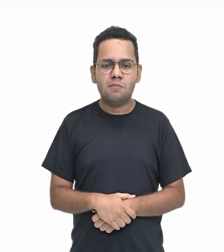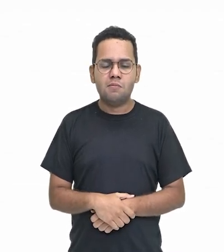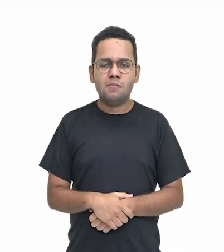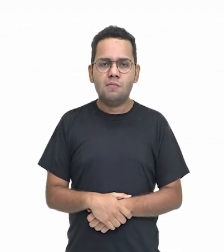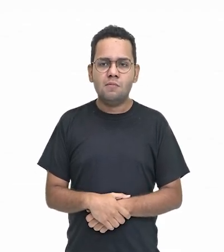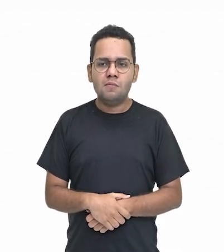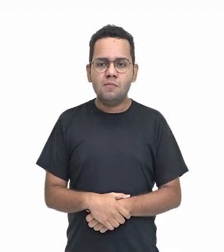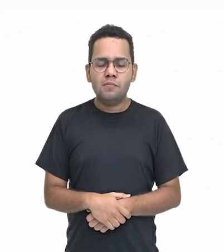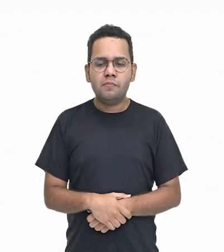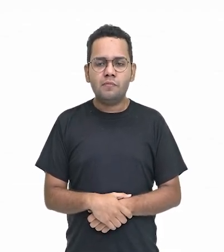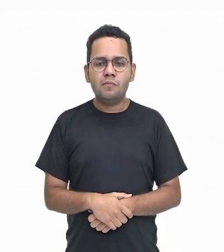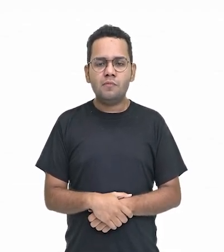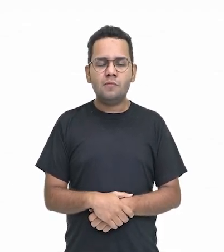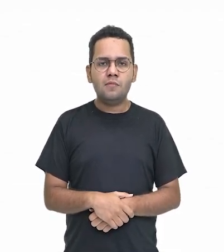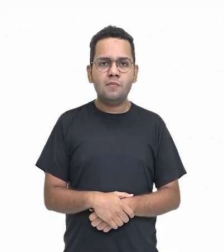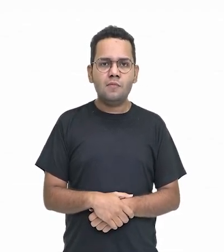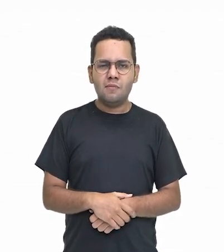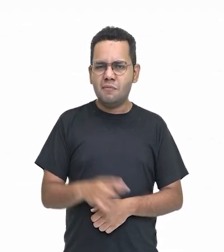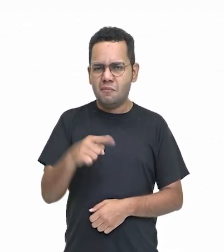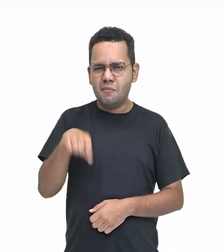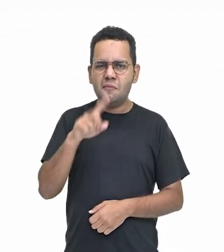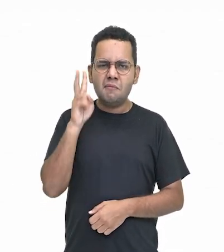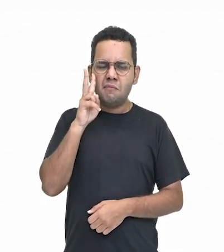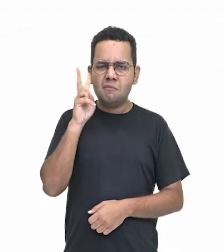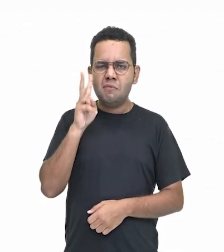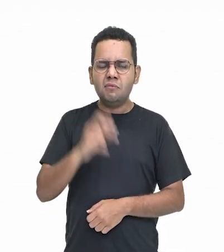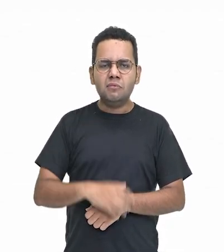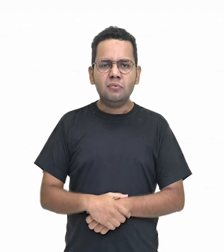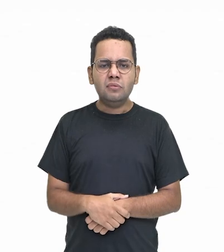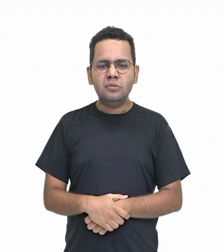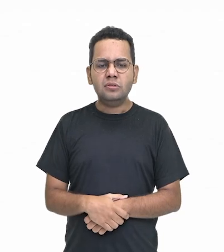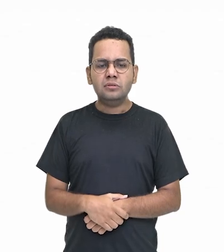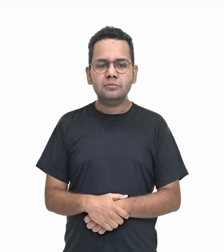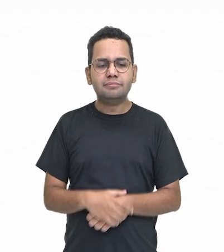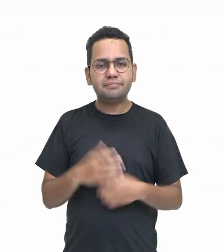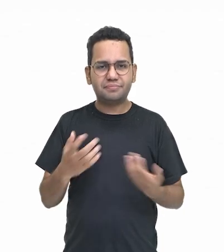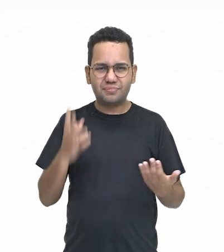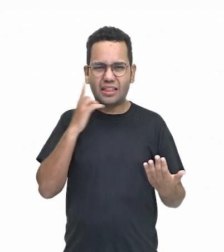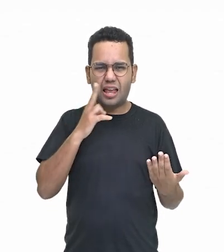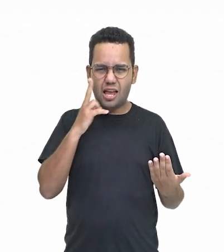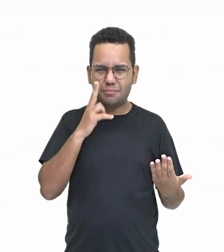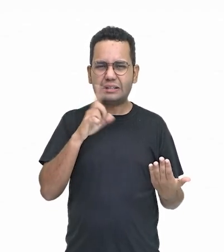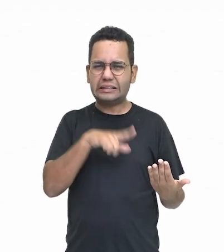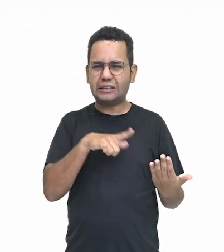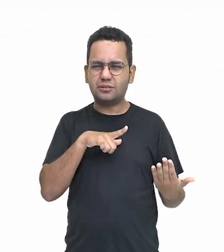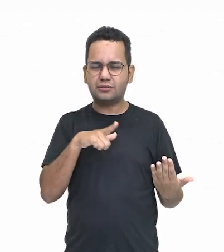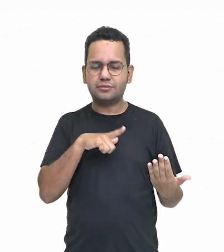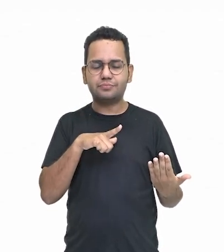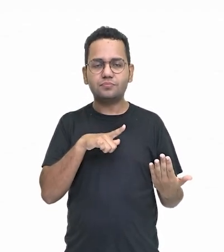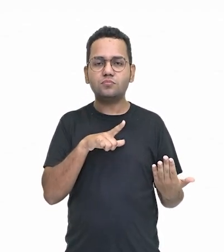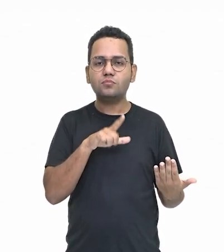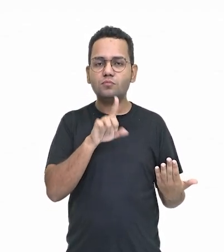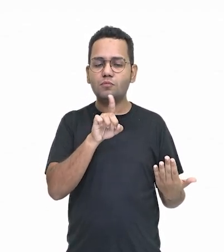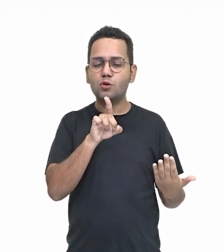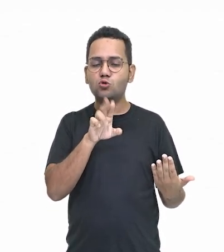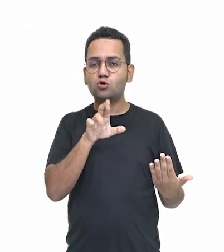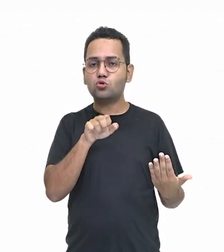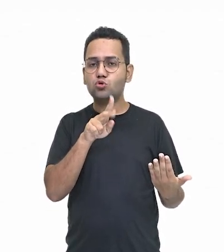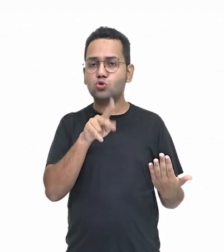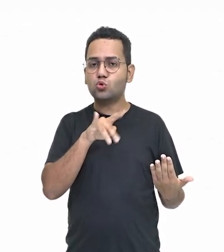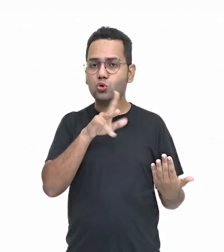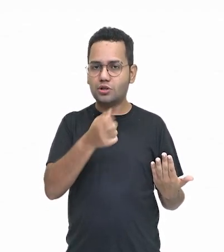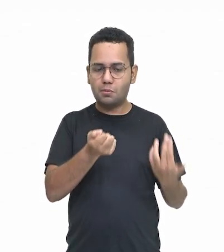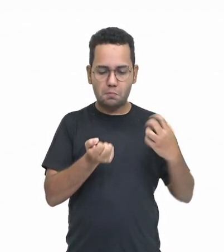um cafezinho. Lembram que aí o Durkheim tomou um cafezinho conosco? Mas, gente,